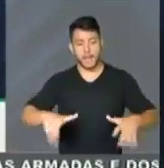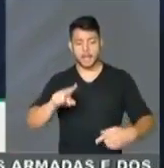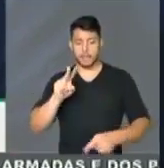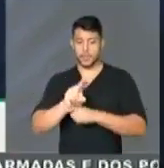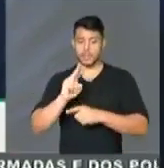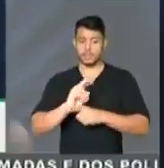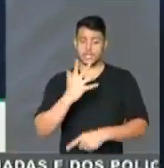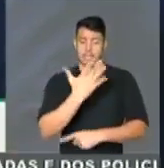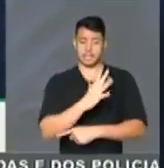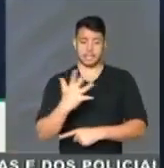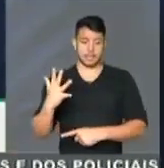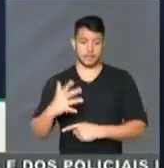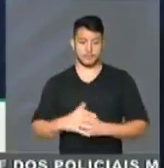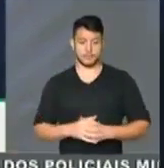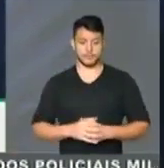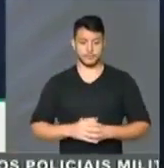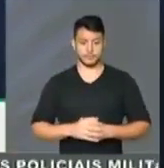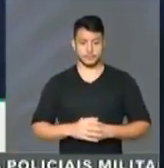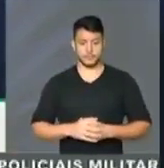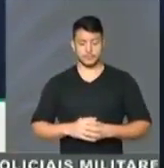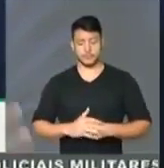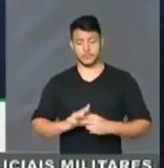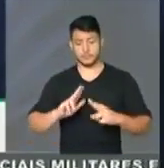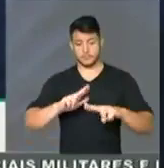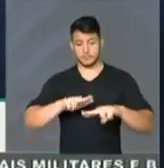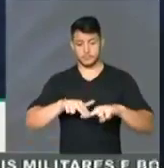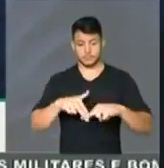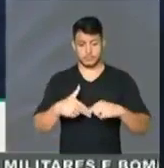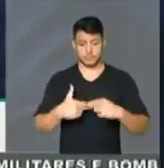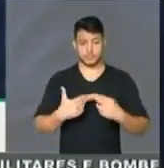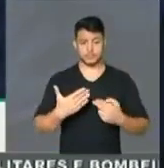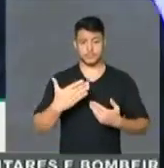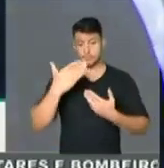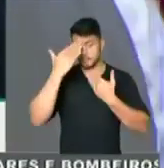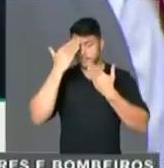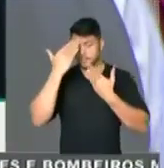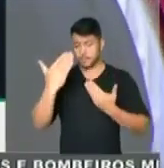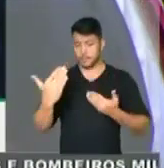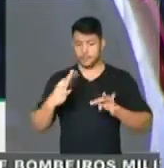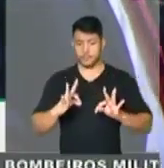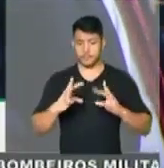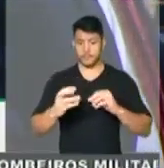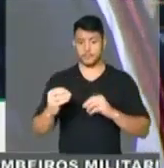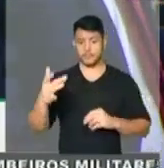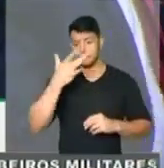nossa natureza e das nossas pessoas. Por isso, aqui eu agradeço a todos que nos